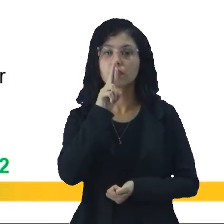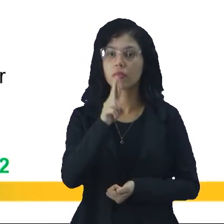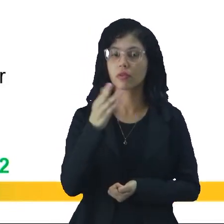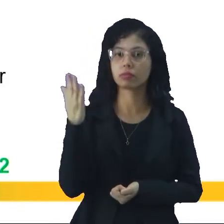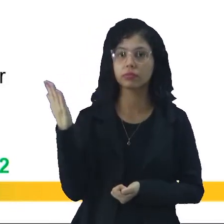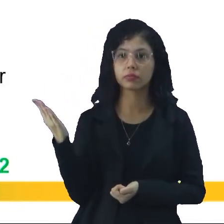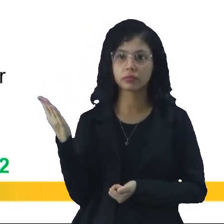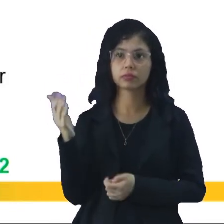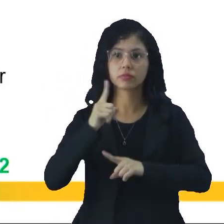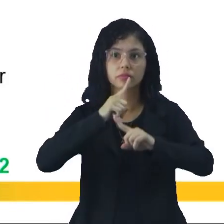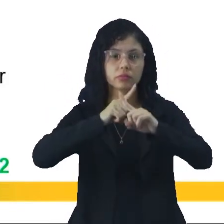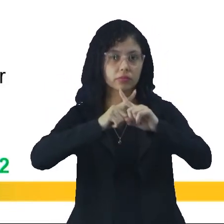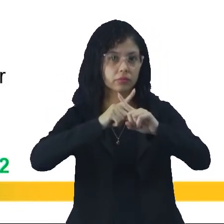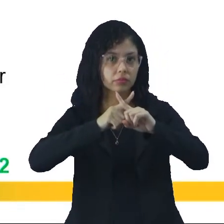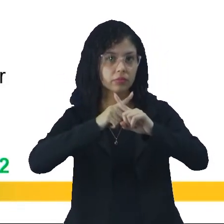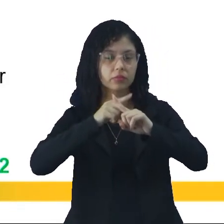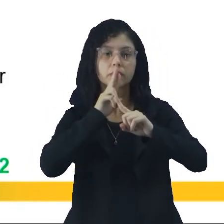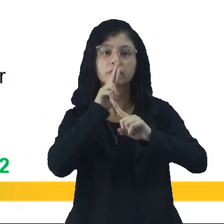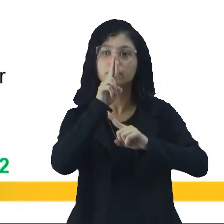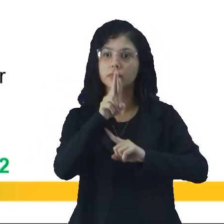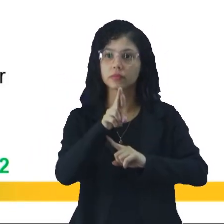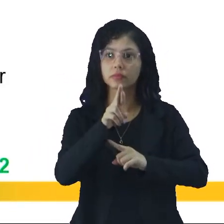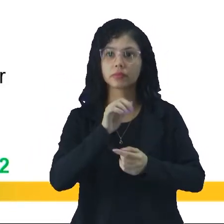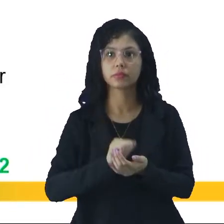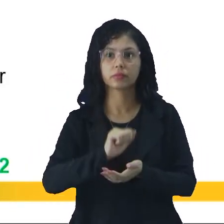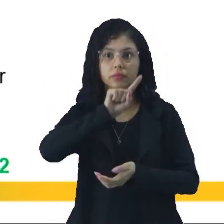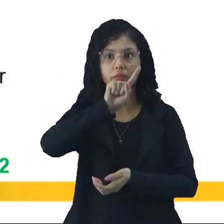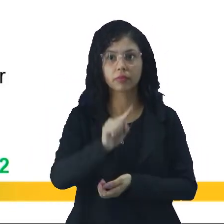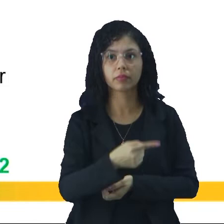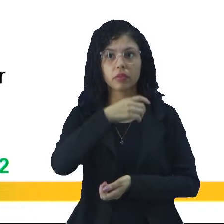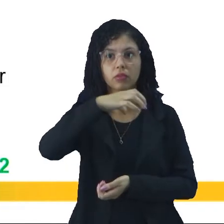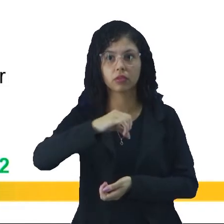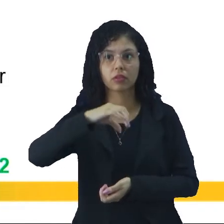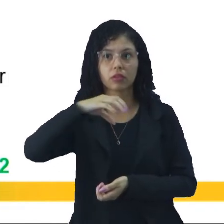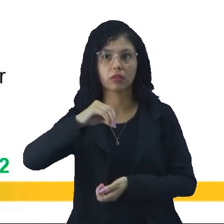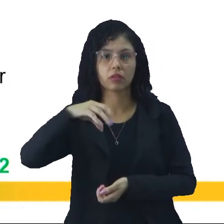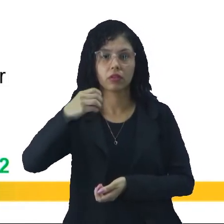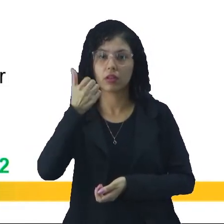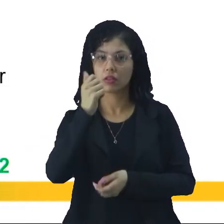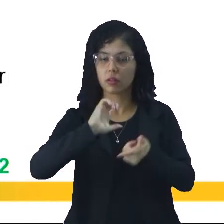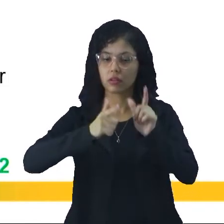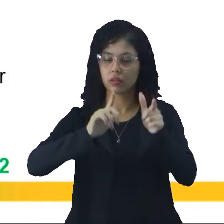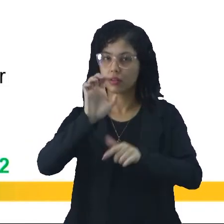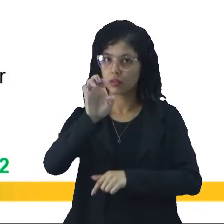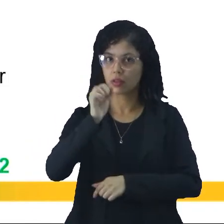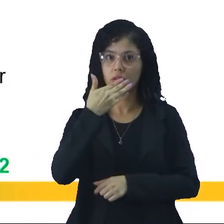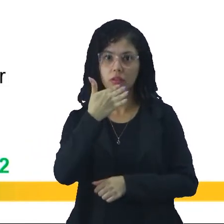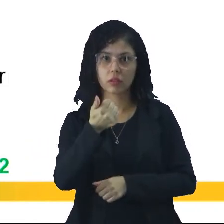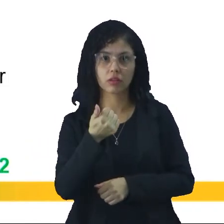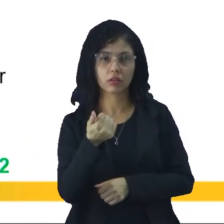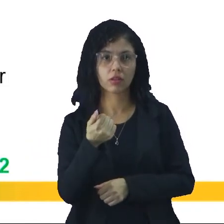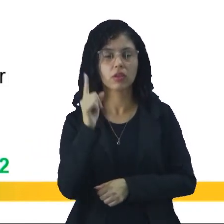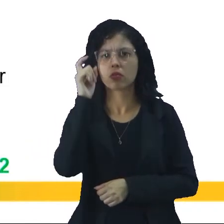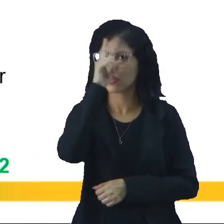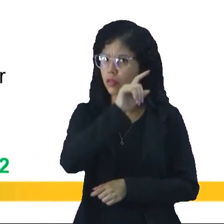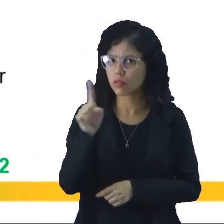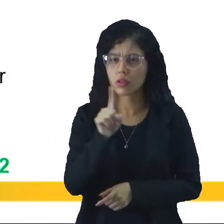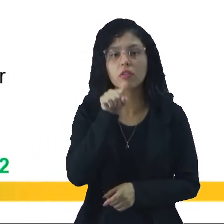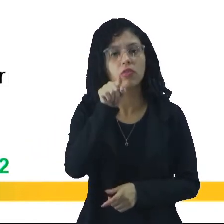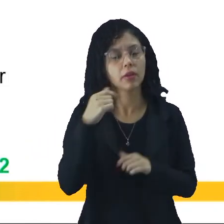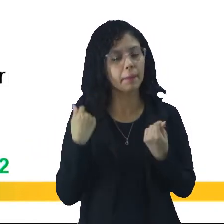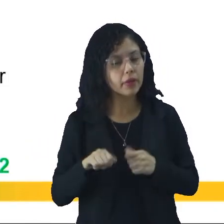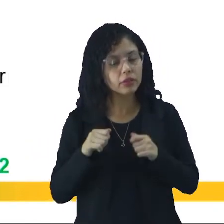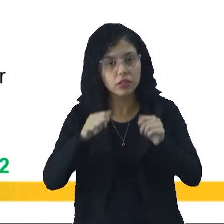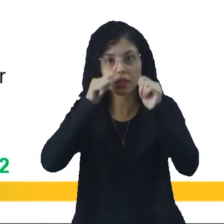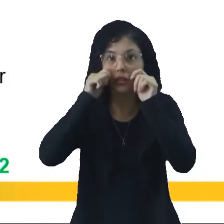valor. Ao multiplicarmos eu tenho essa resposta. Então vai dar a letra E. Beleza? Não é complicado, é só você